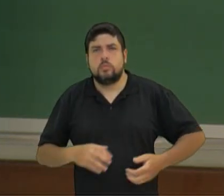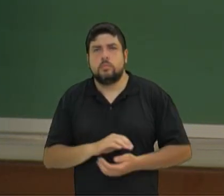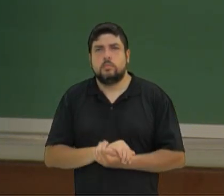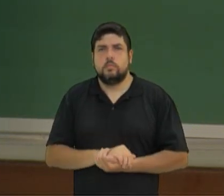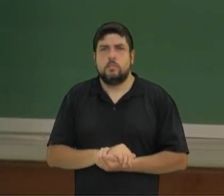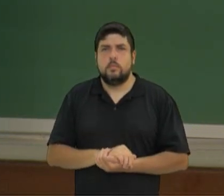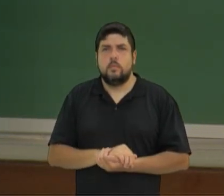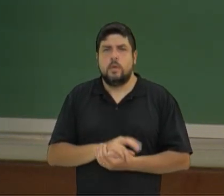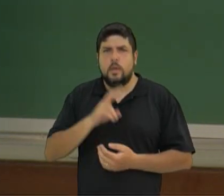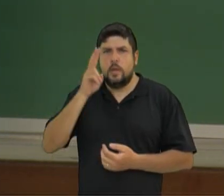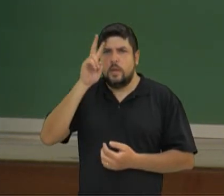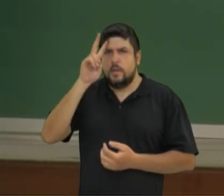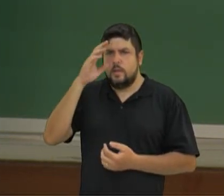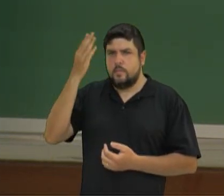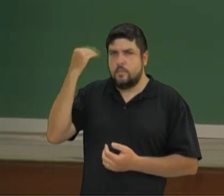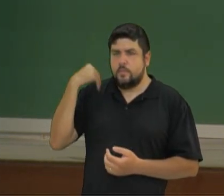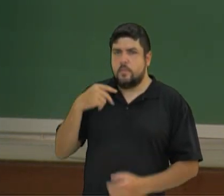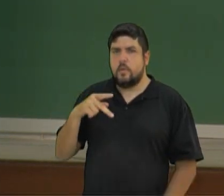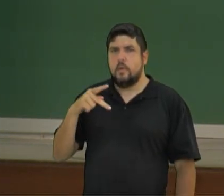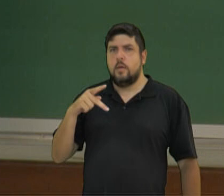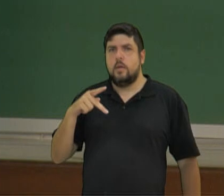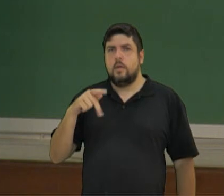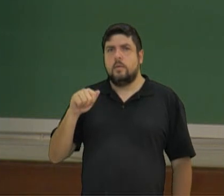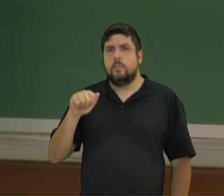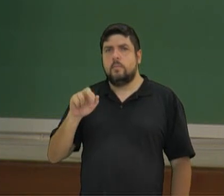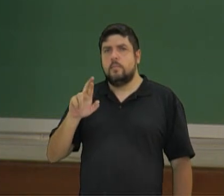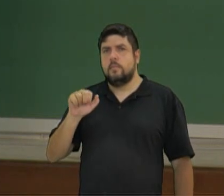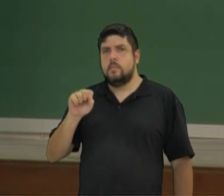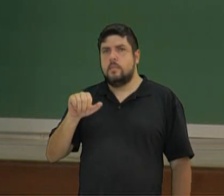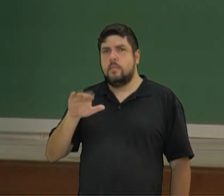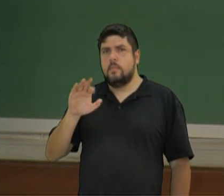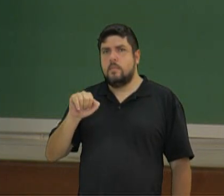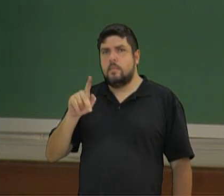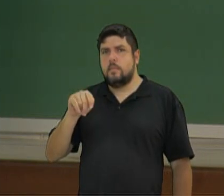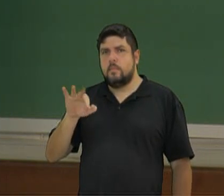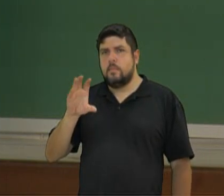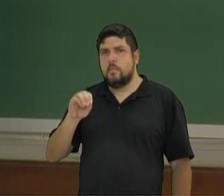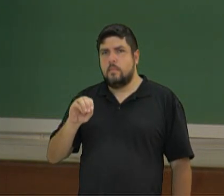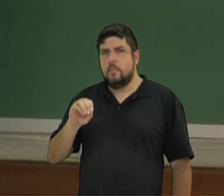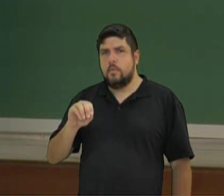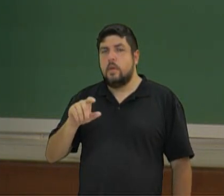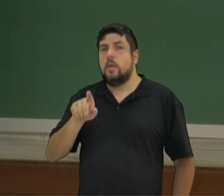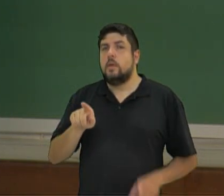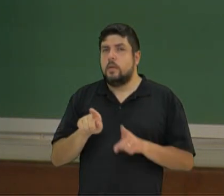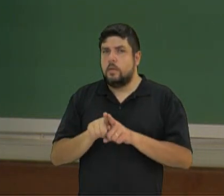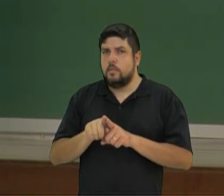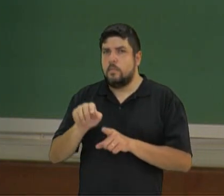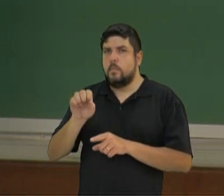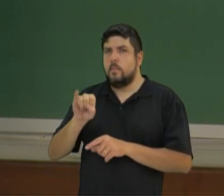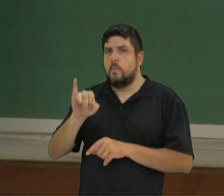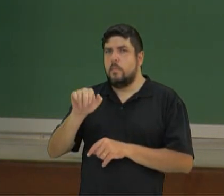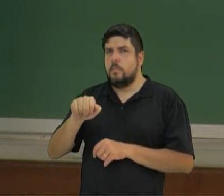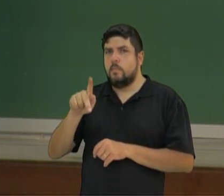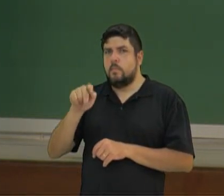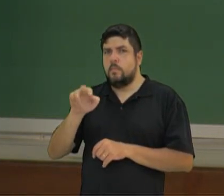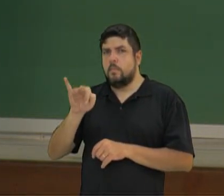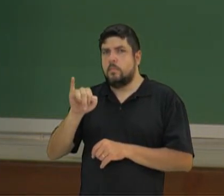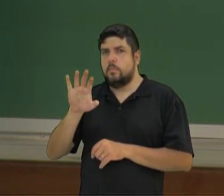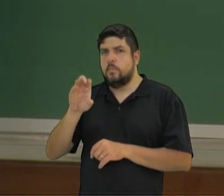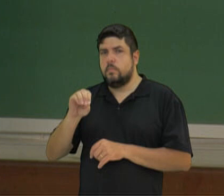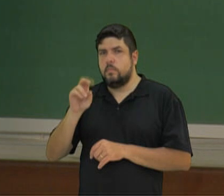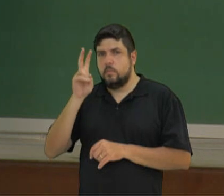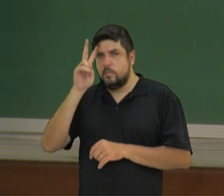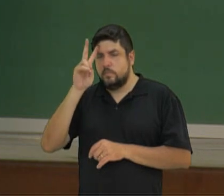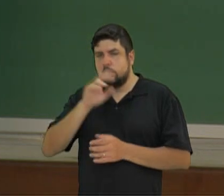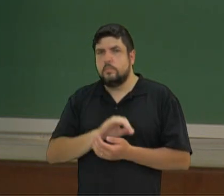estudamos o simpático e o parasimpático, comandos voluntários e involuntários do nosso corpo? Em situações